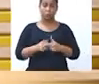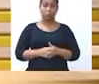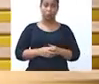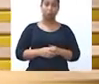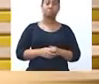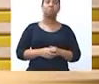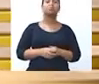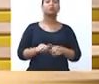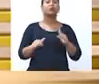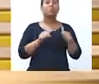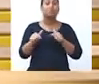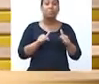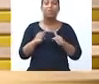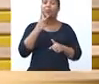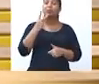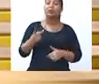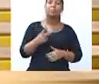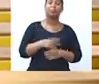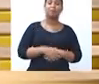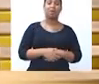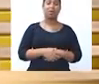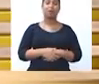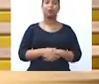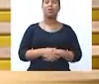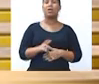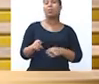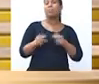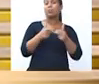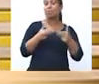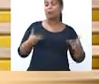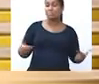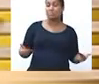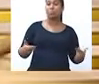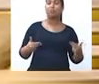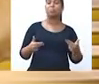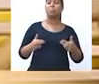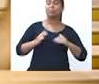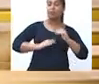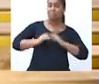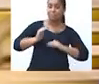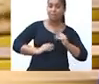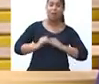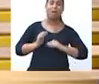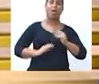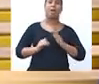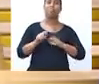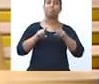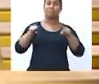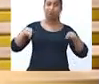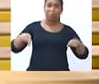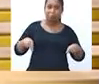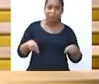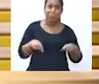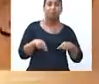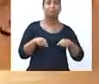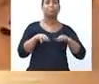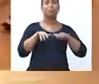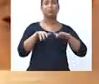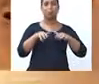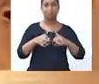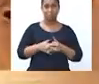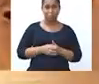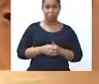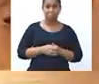as atividades que eles chamam de hands-on, que são aquelas atividades mais práticas, práticas, os laboratórios,